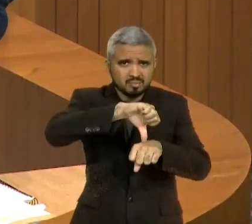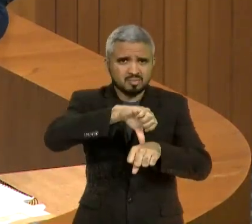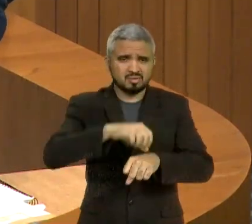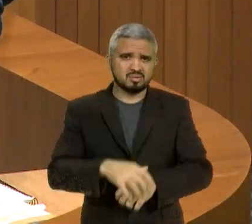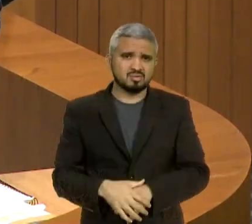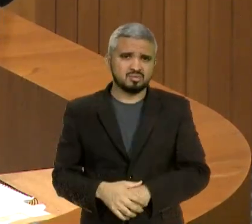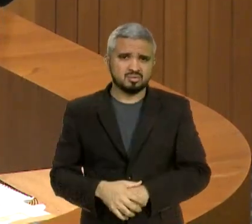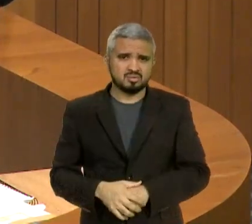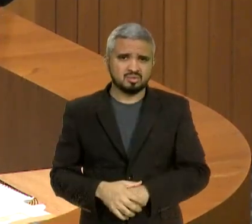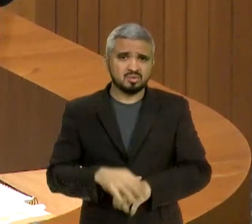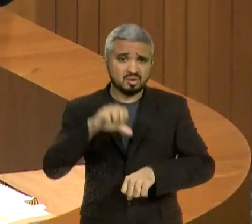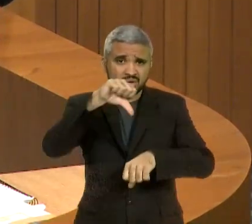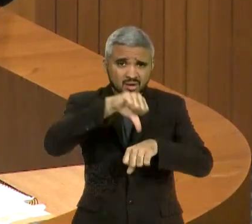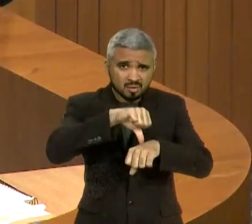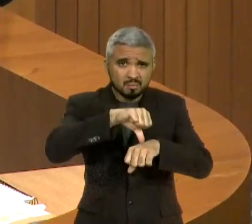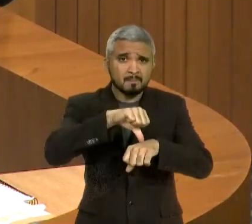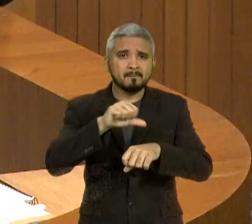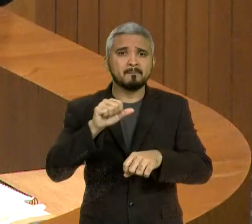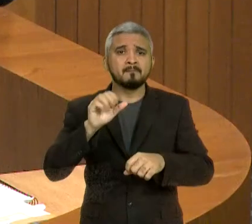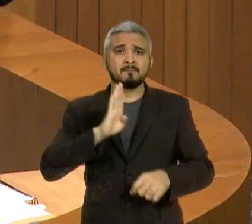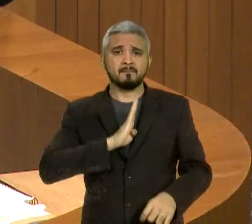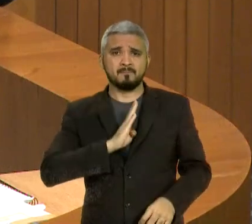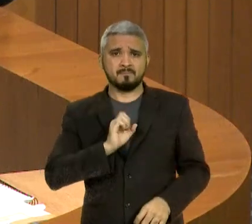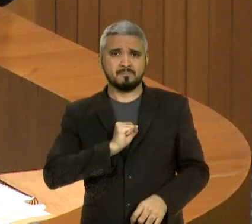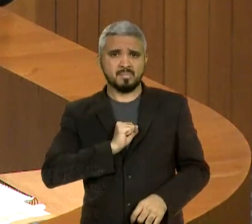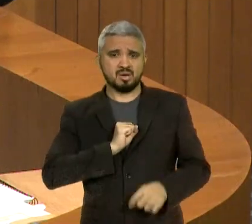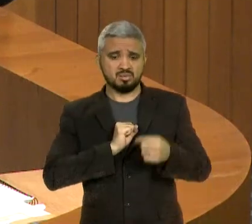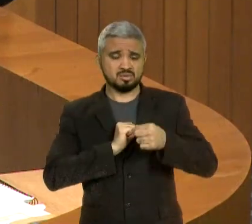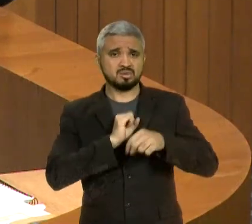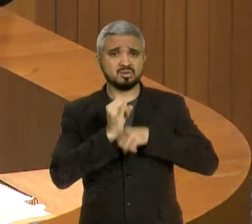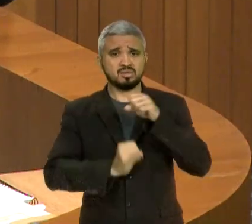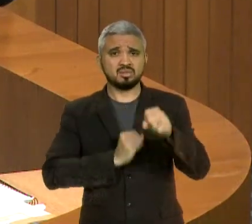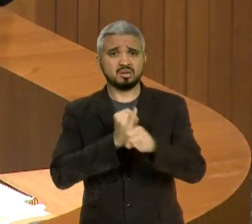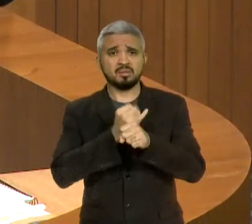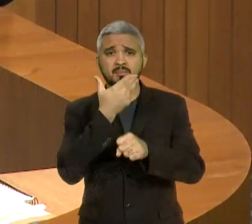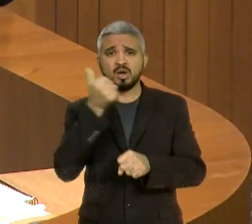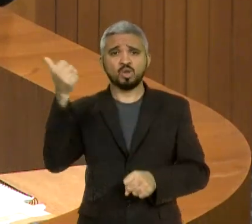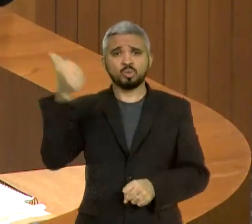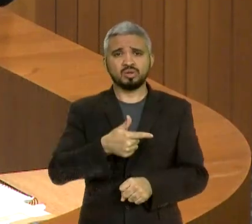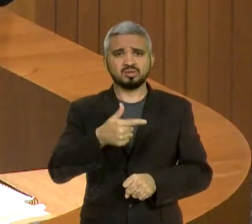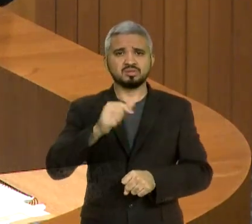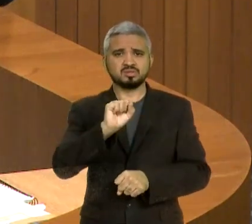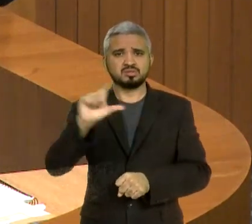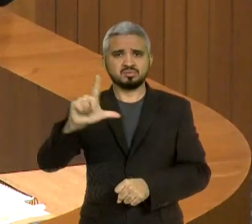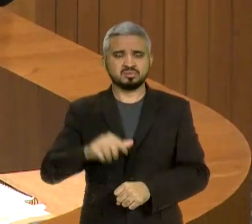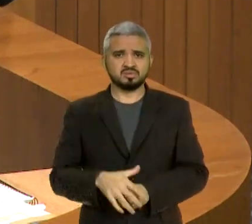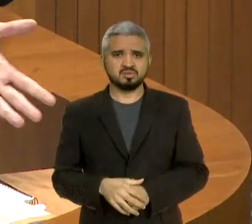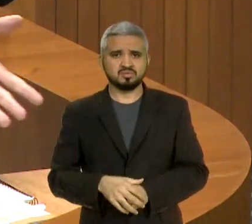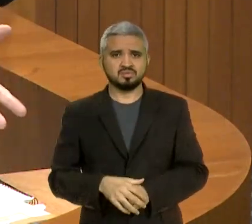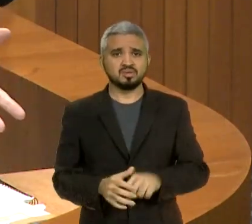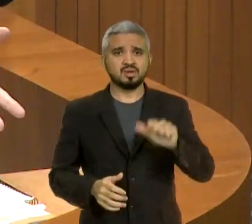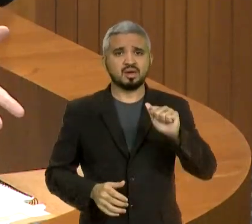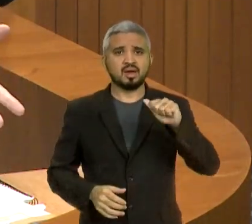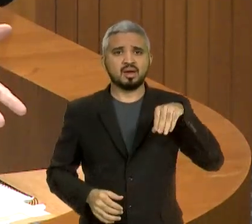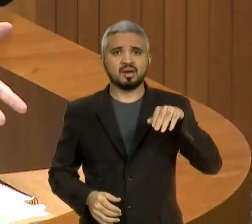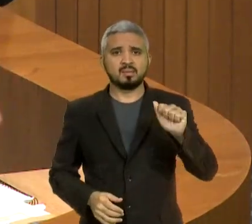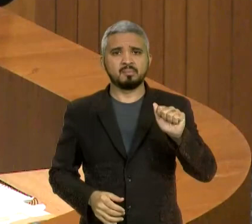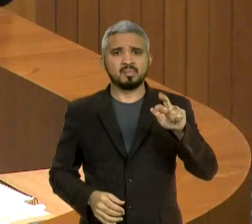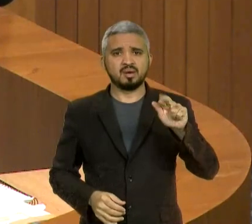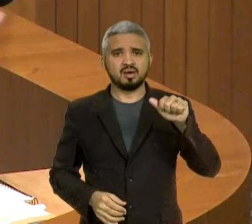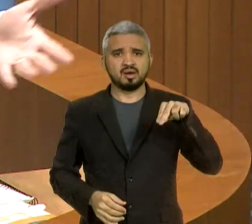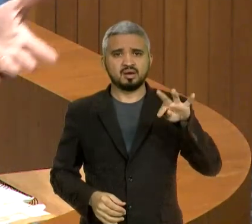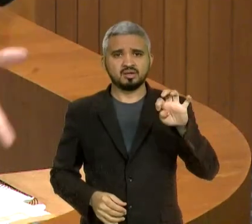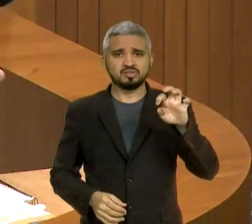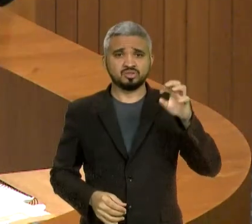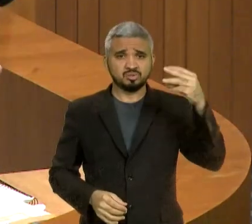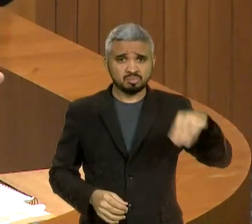em Balsas, a internet funciona melhor do que aqui em São Luís. Em Amarante do Maranhão, a internet funciona melhor que em São Luís. Que